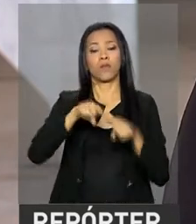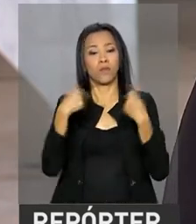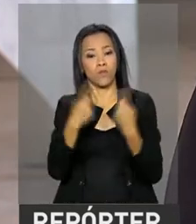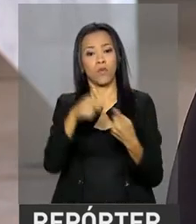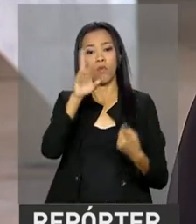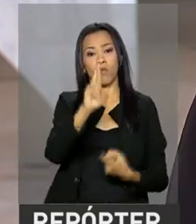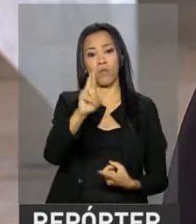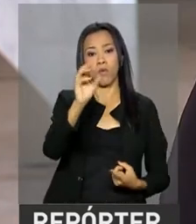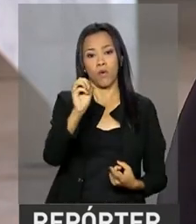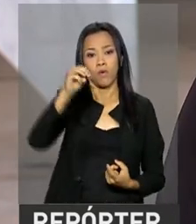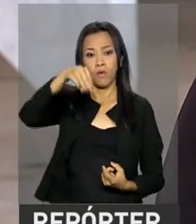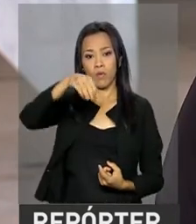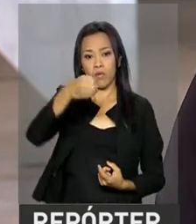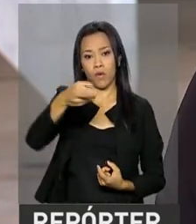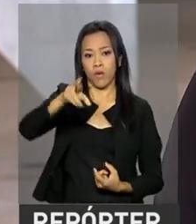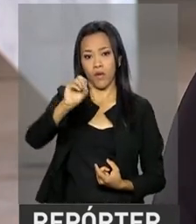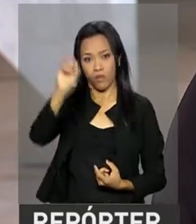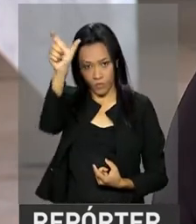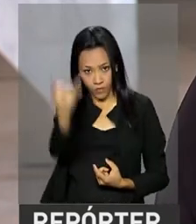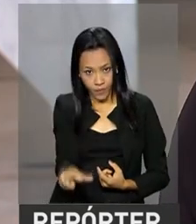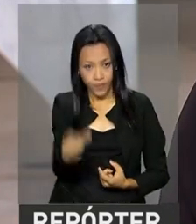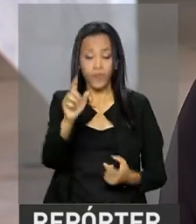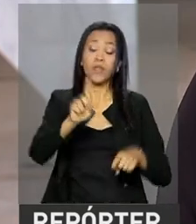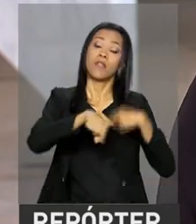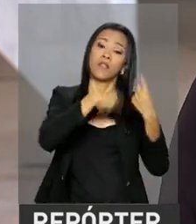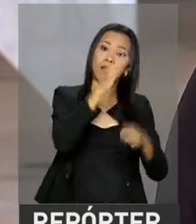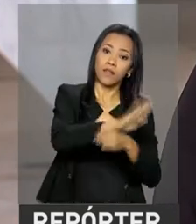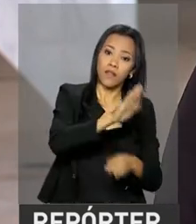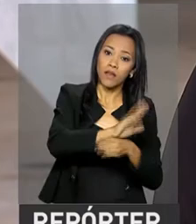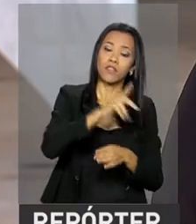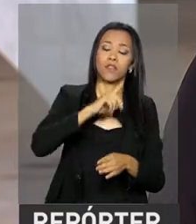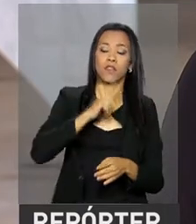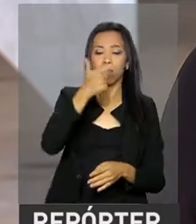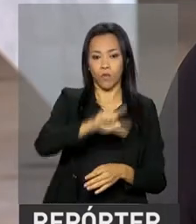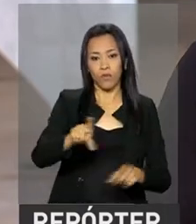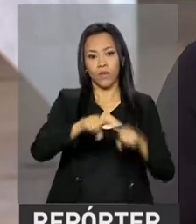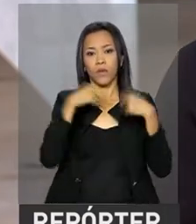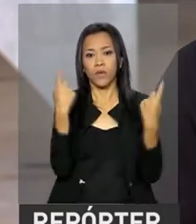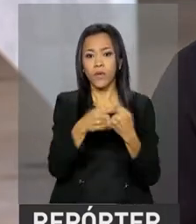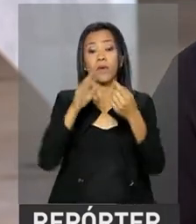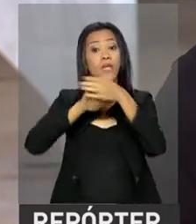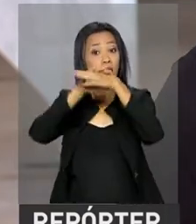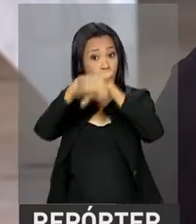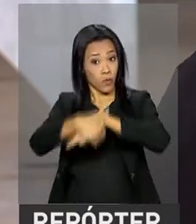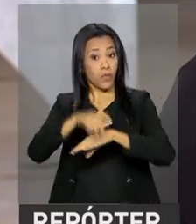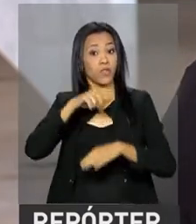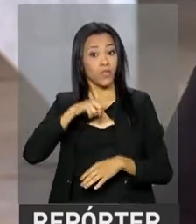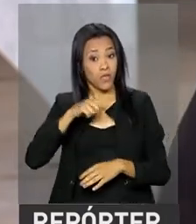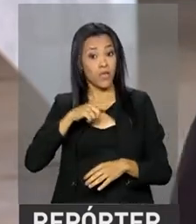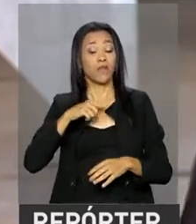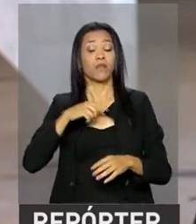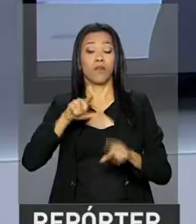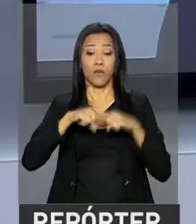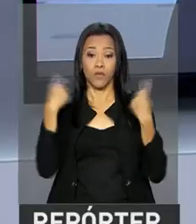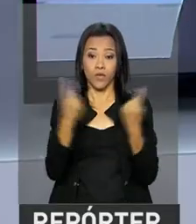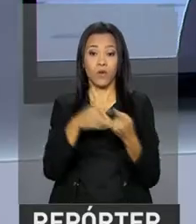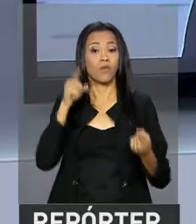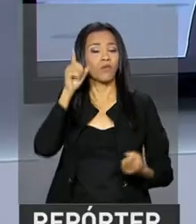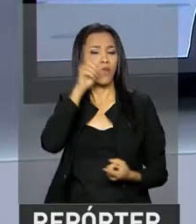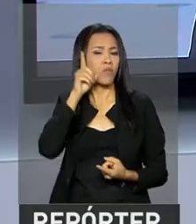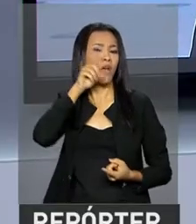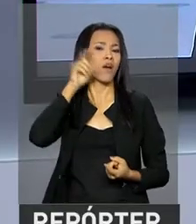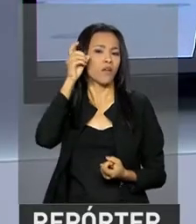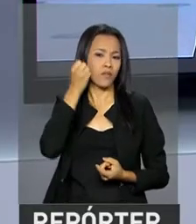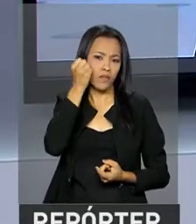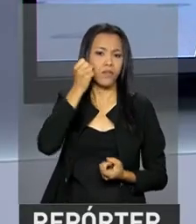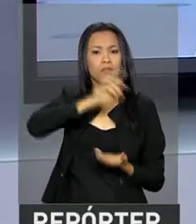recebe o empresário da Souza Cruz, Liel Miranda, e à noite tem reunião com parlamentares, Leandro. Ok, Mara, obrigado